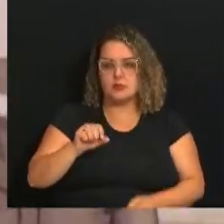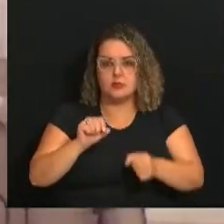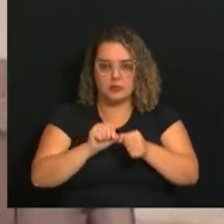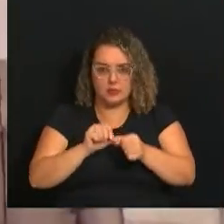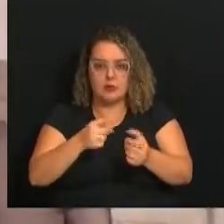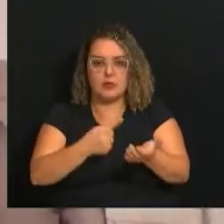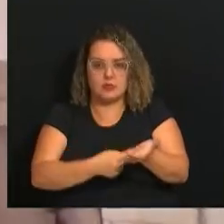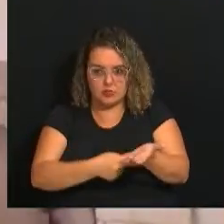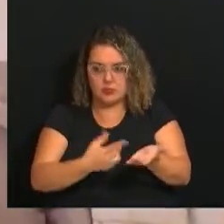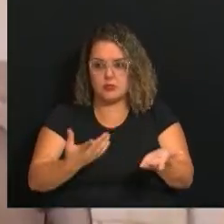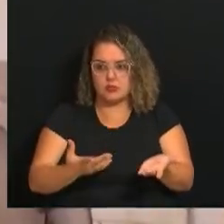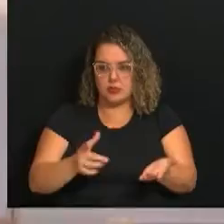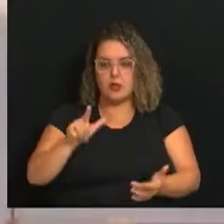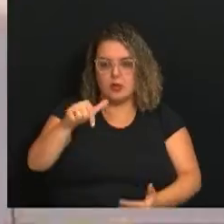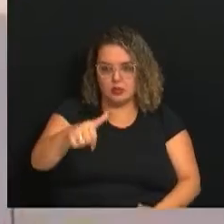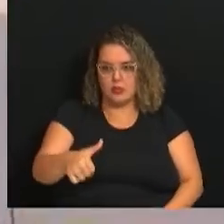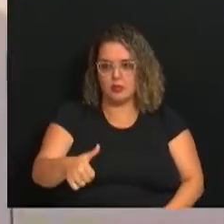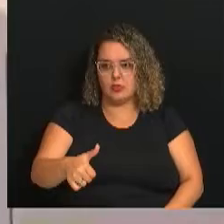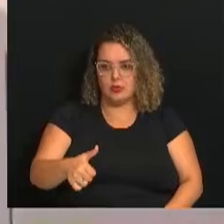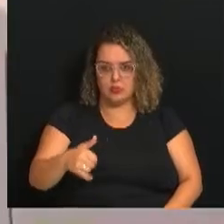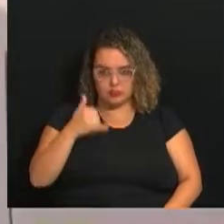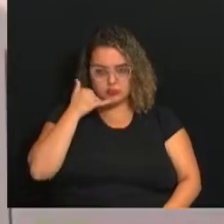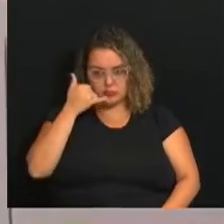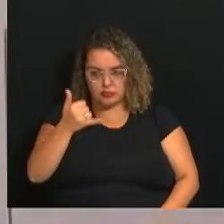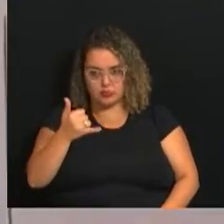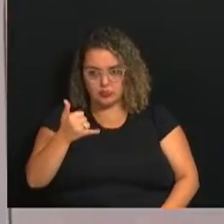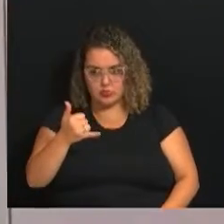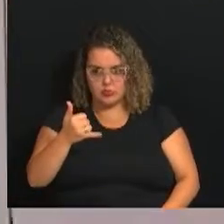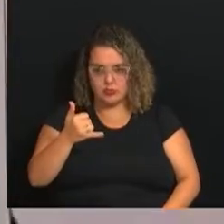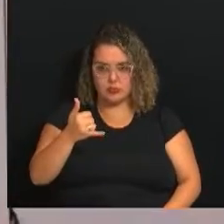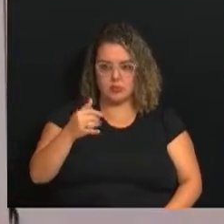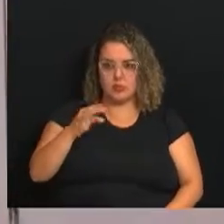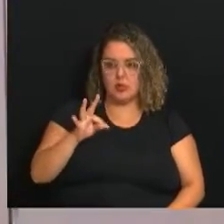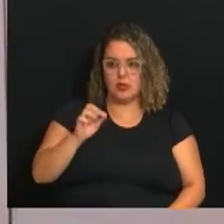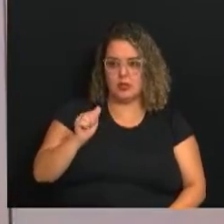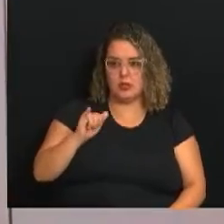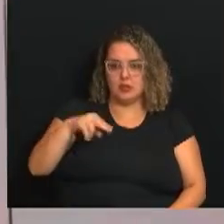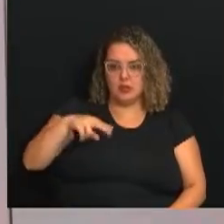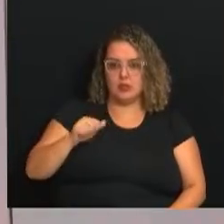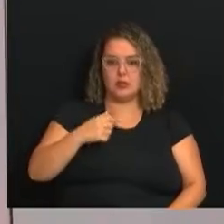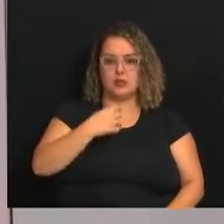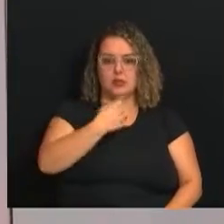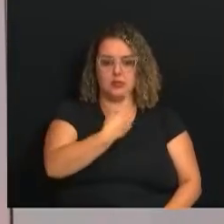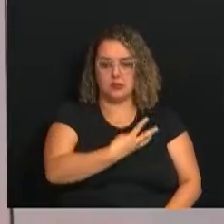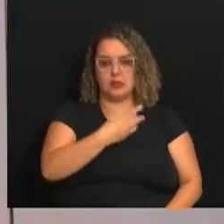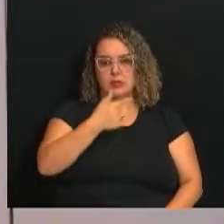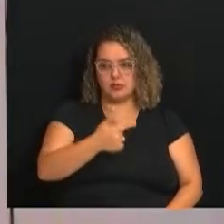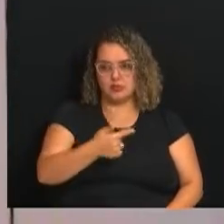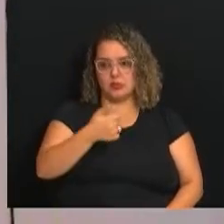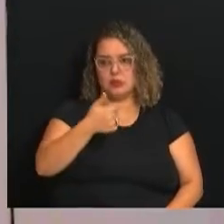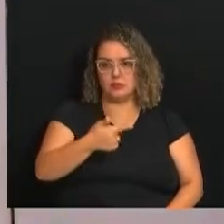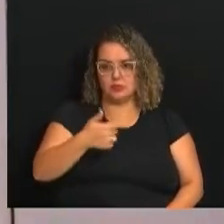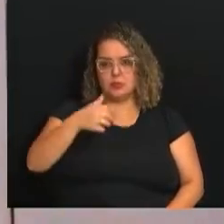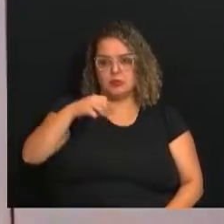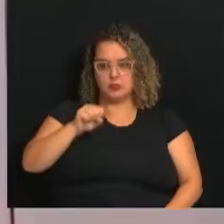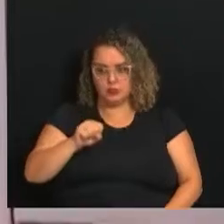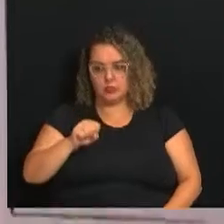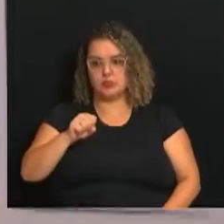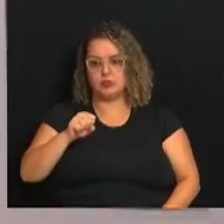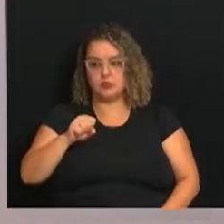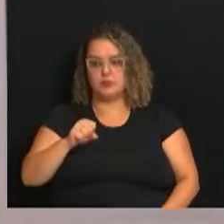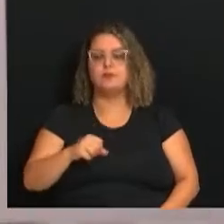esse símbolo da memória, é o símbolo da ancestralidade, da afetividade, da compreensão, né? E a gente acha que a memória é um